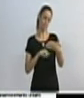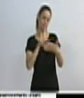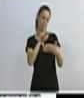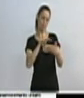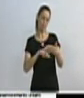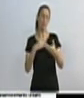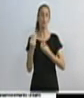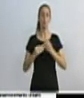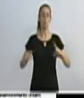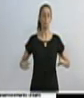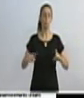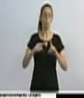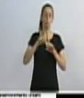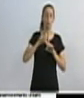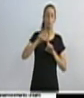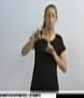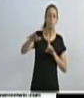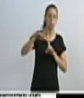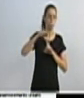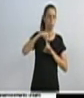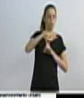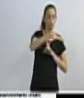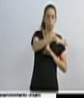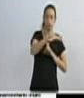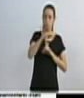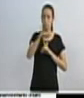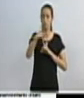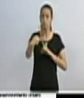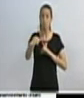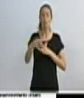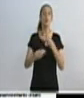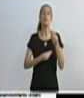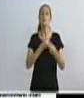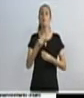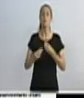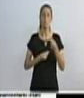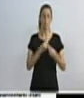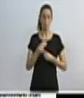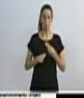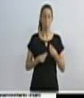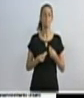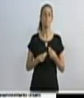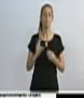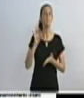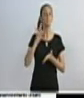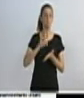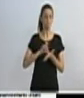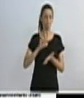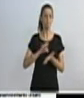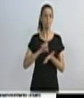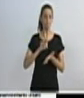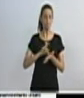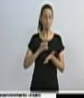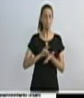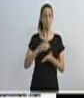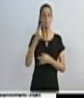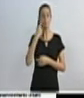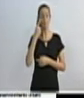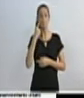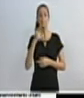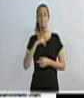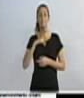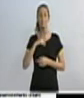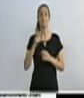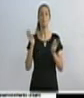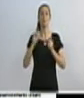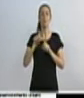mínimos que devem ser respeitados pelas antenas nas estações rádio-base são obtidos a partir dos valores de potência efetiva